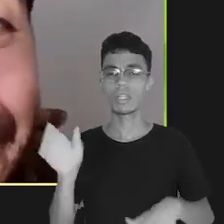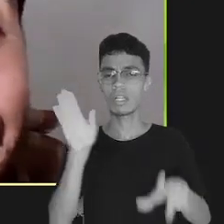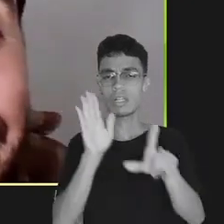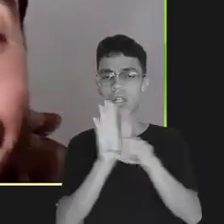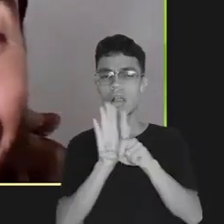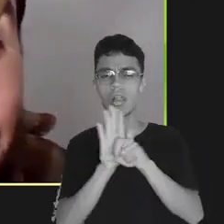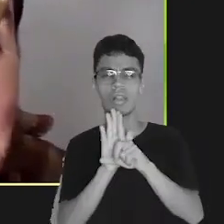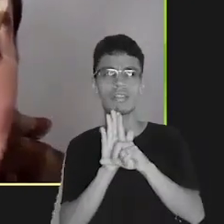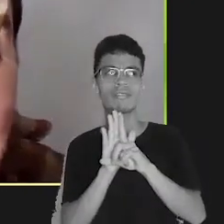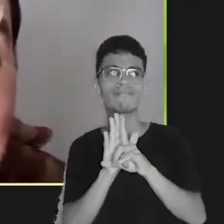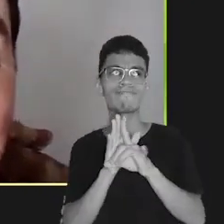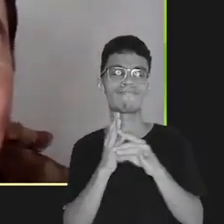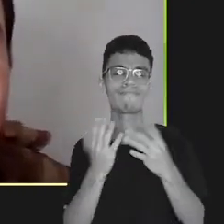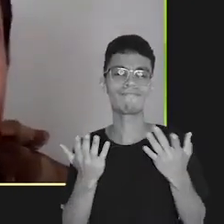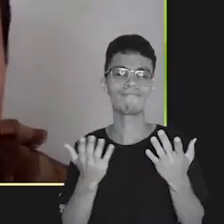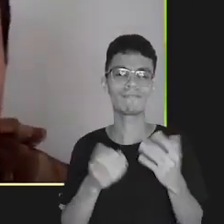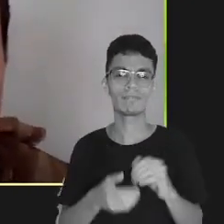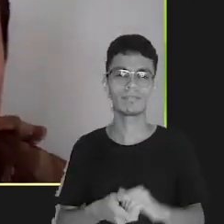lei, excelência.